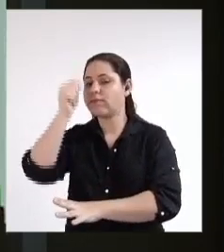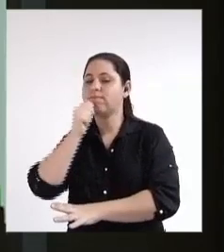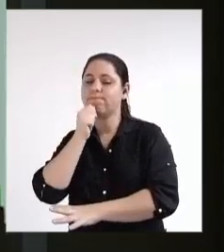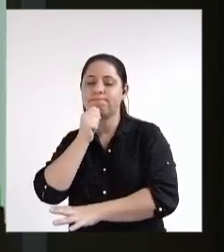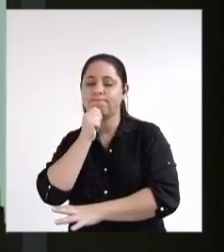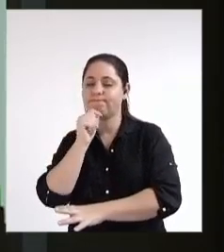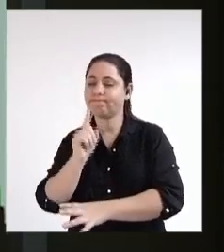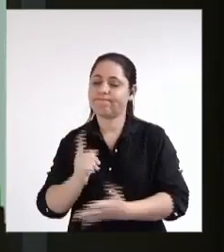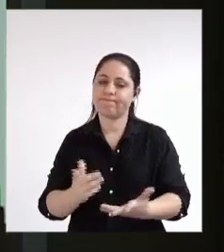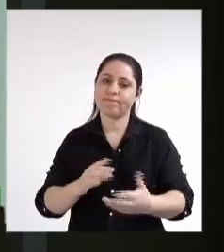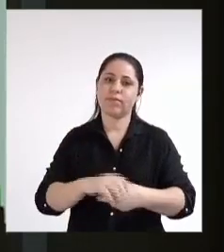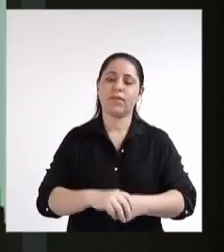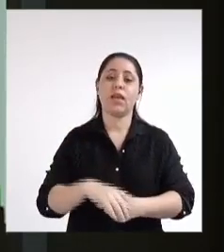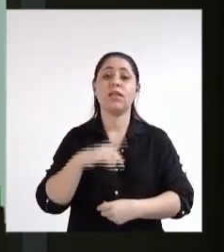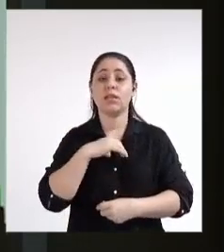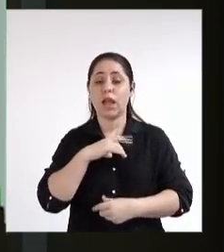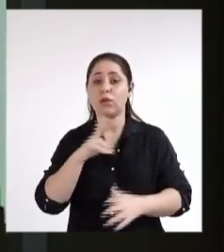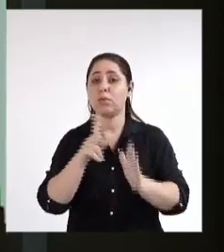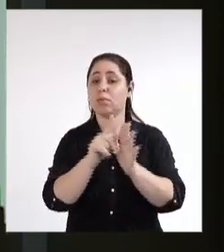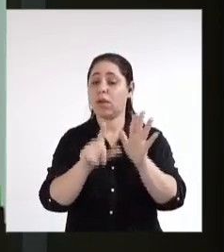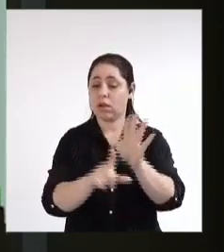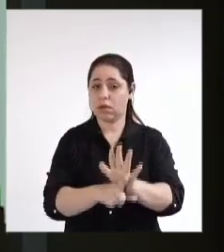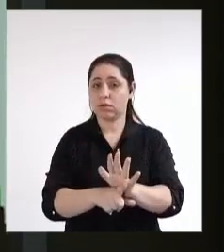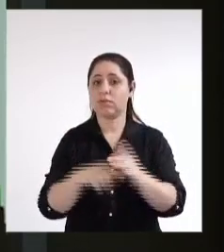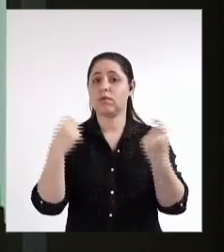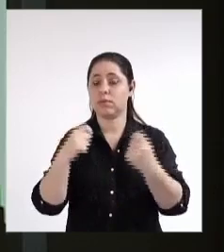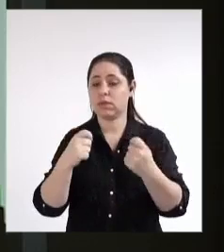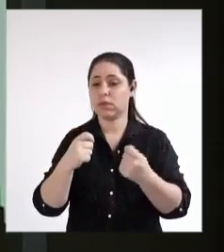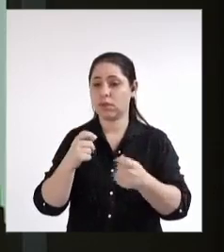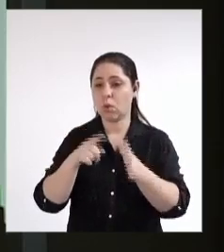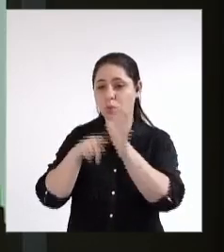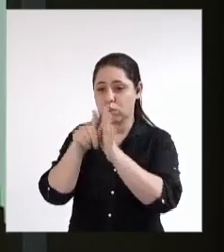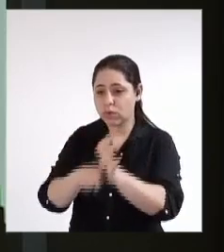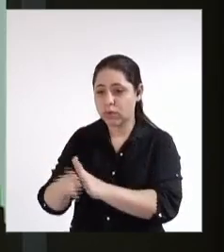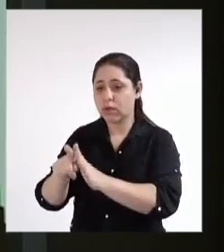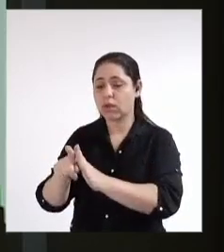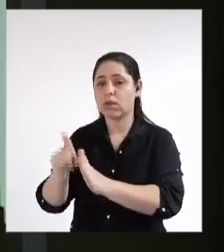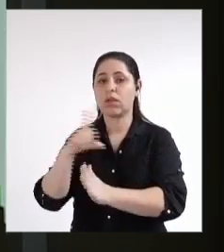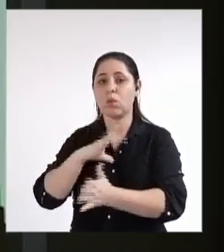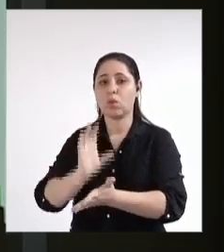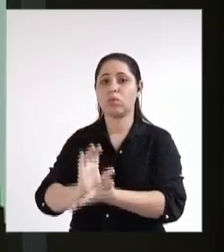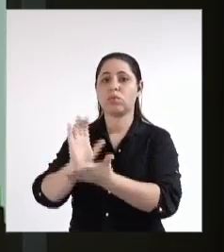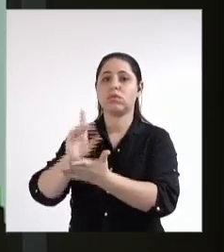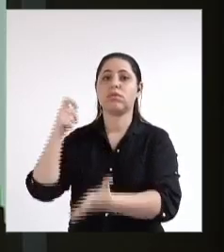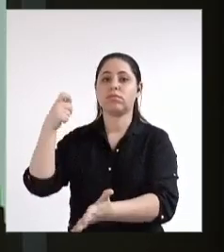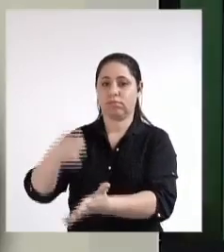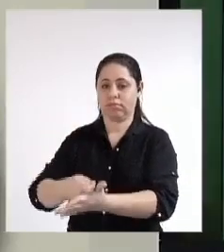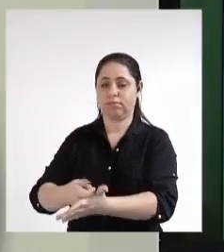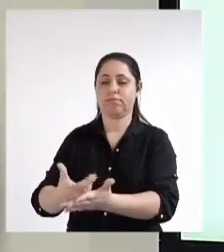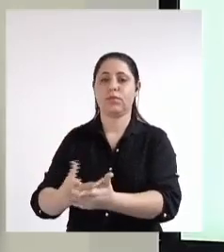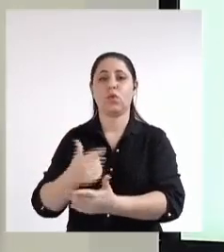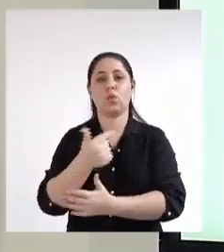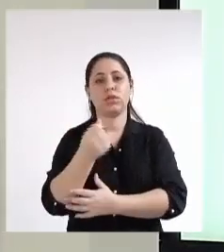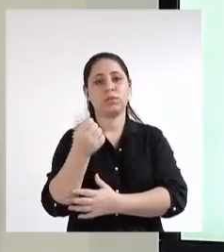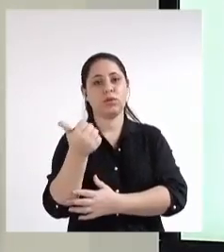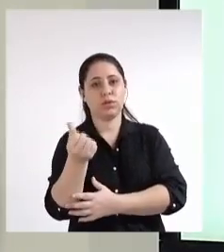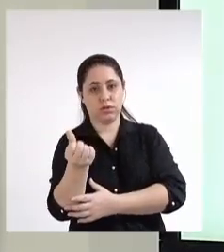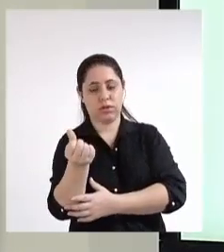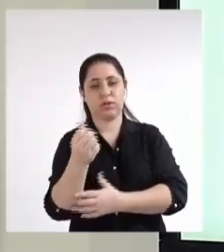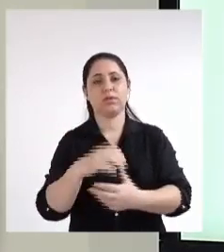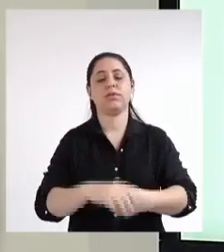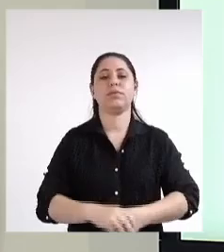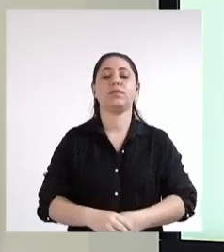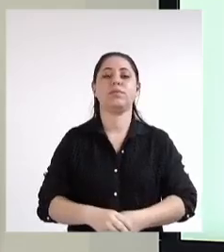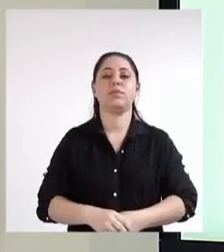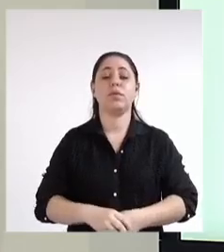área tem o plano de manejo vai ter que ser feita a revisão e também tem um conselho ativo desde 2006 para estado do pantanal